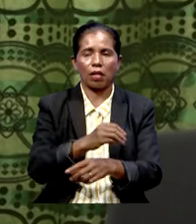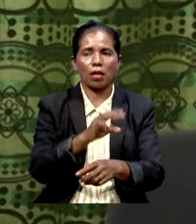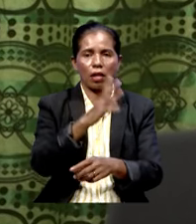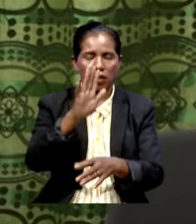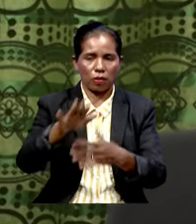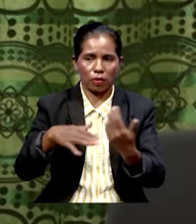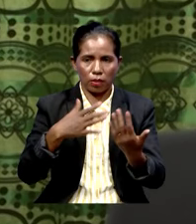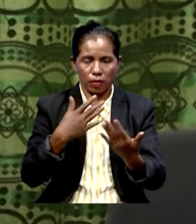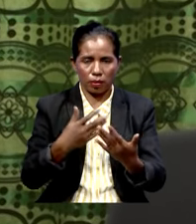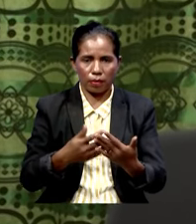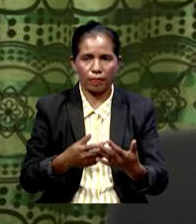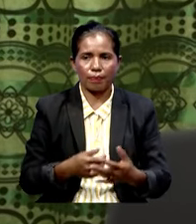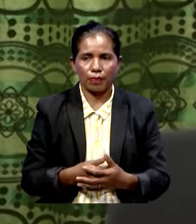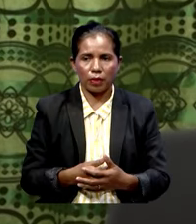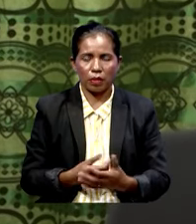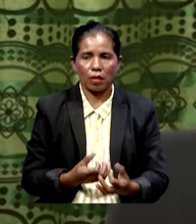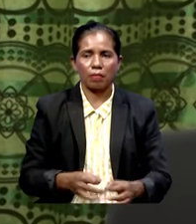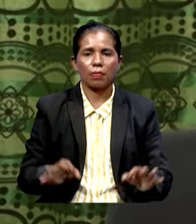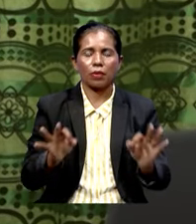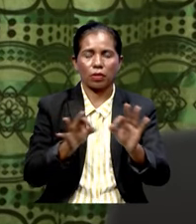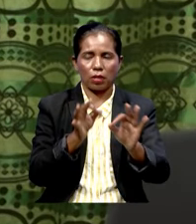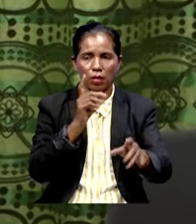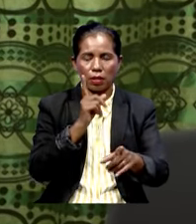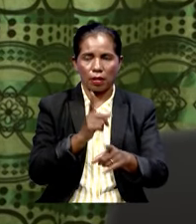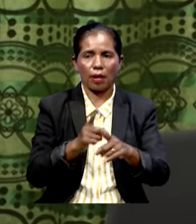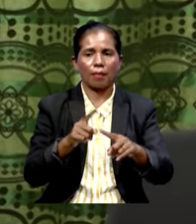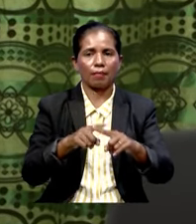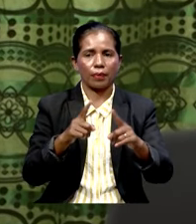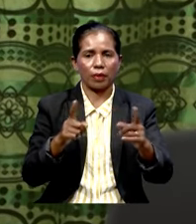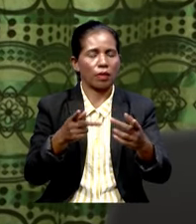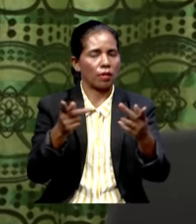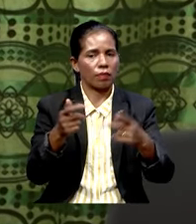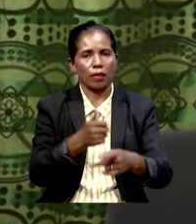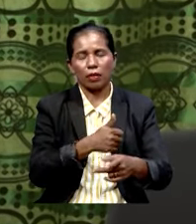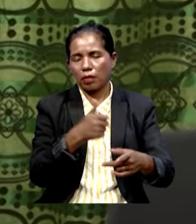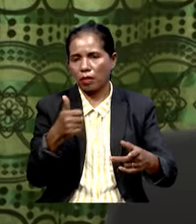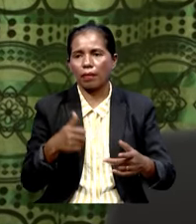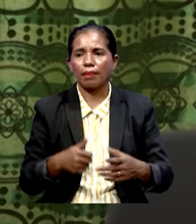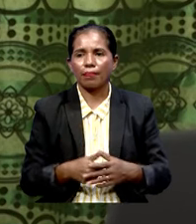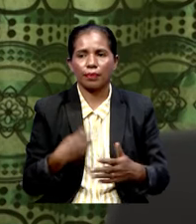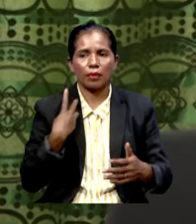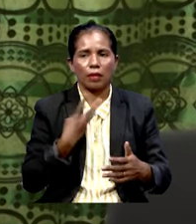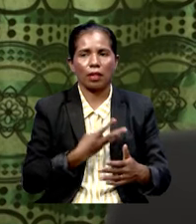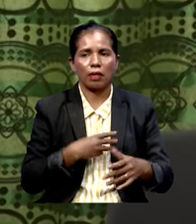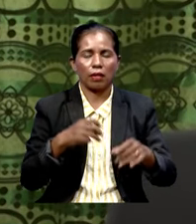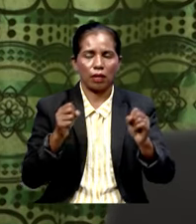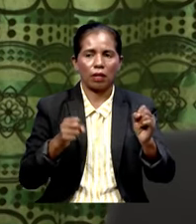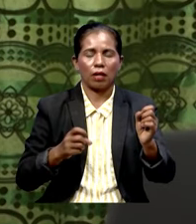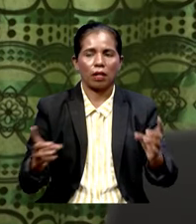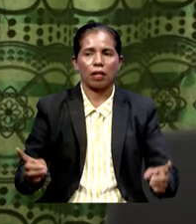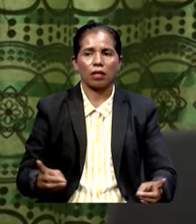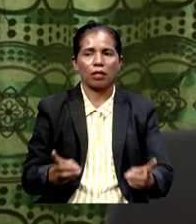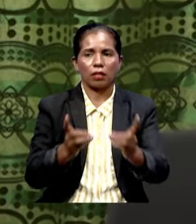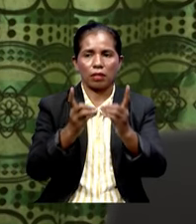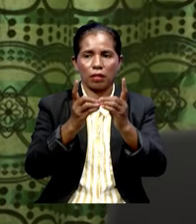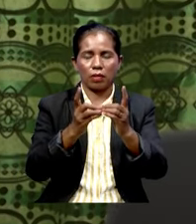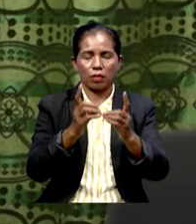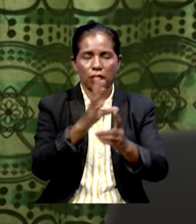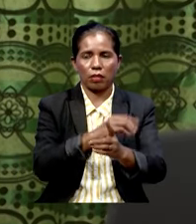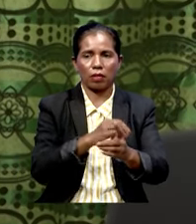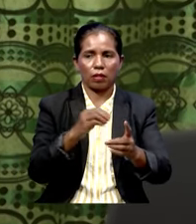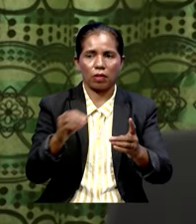ne importante mai beia parte silo itamos enfrenta